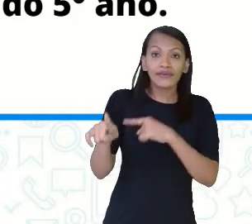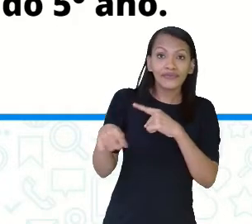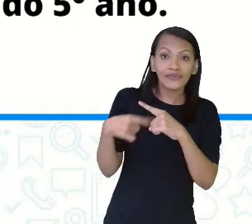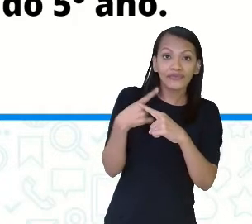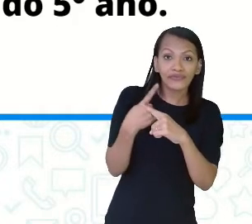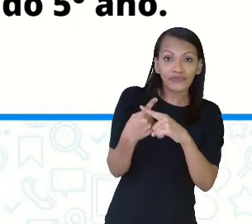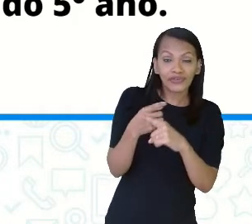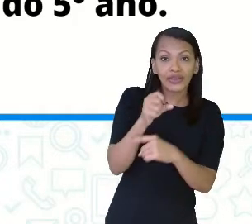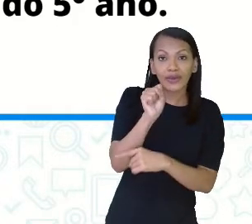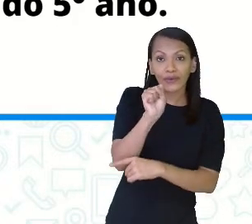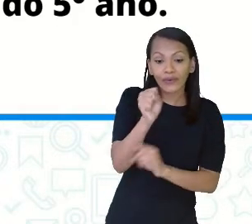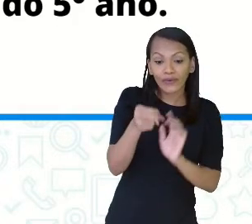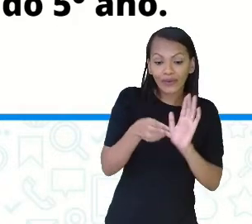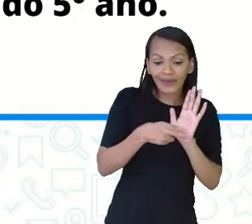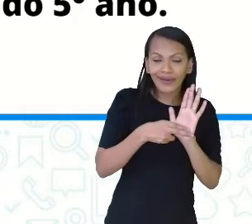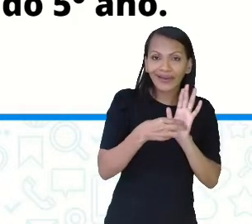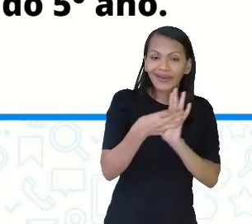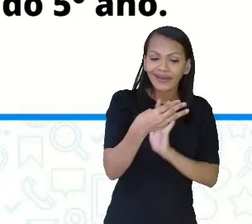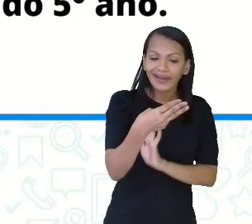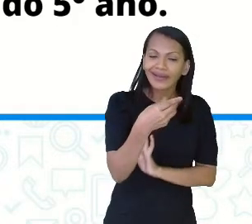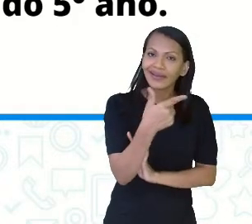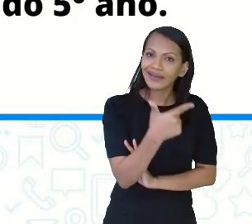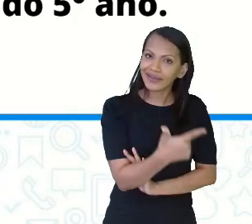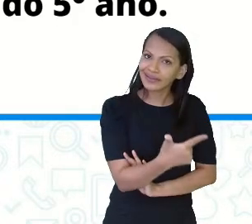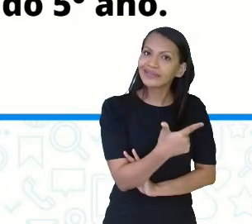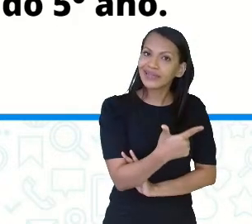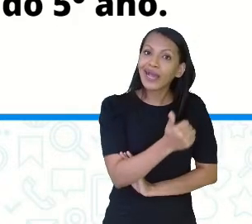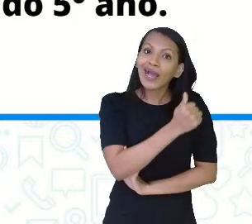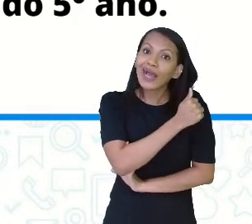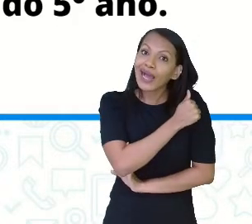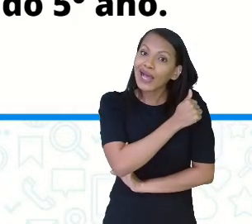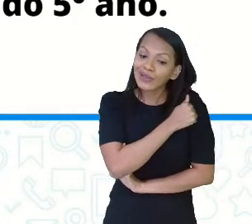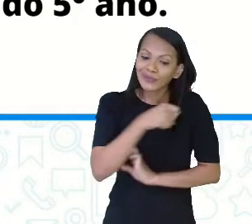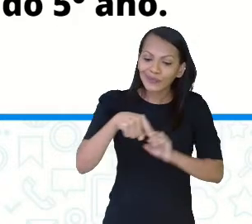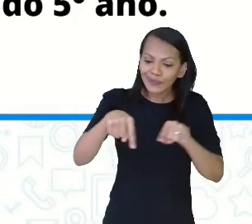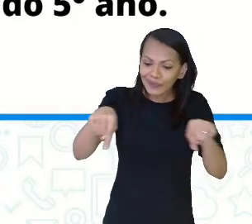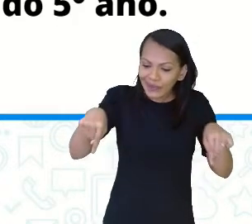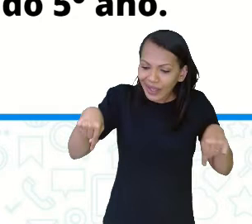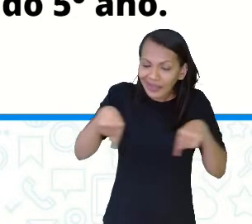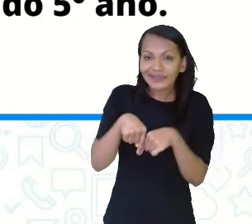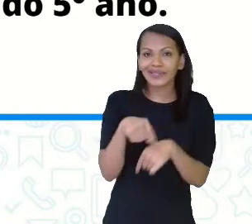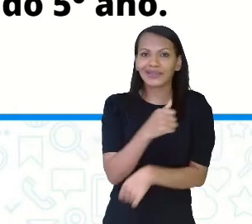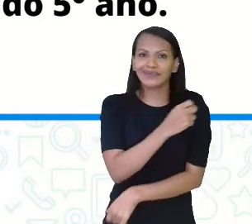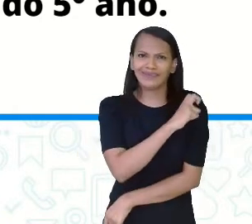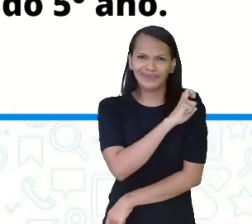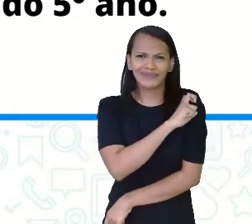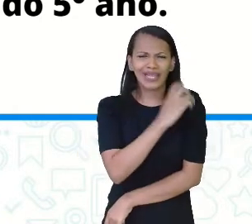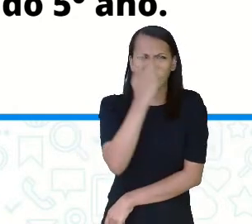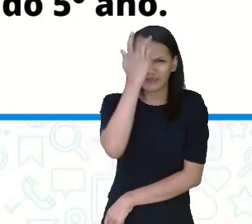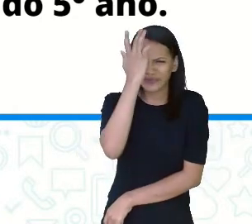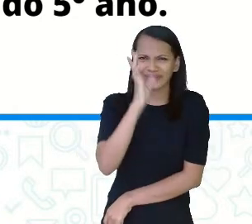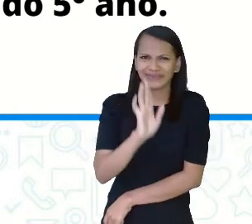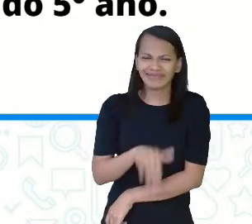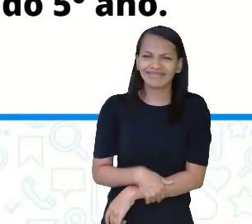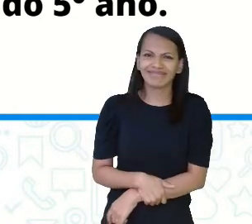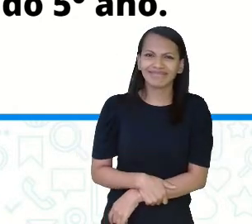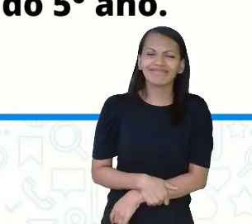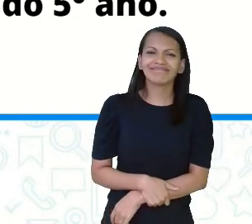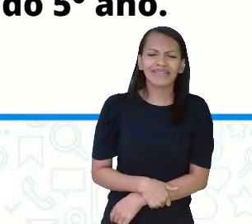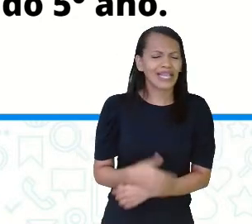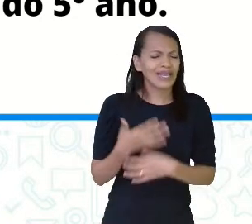8, 32. 32 alunos na sala do 5º ano. Muito facinho, né?